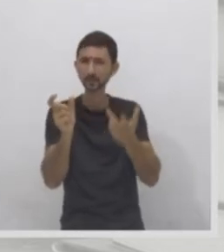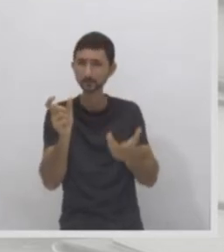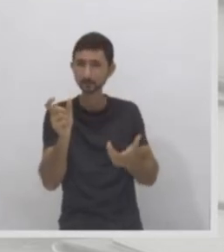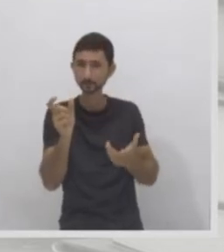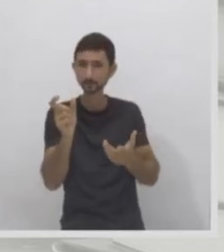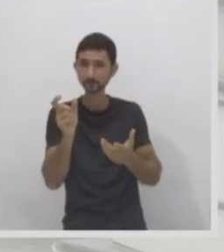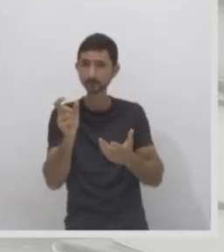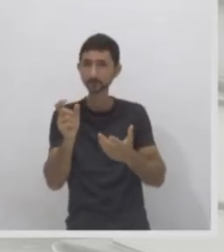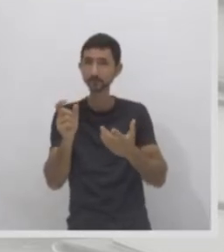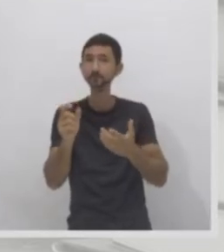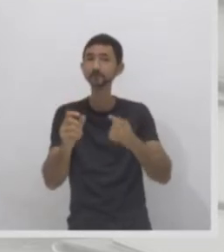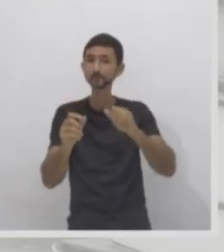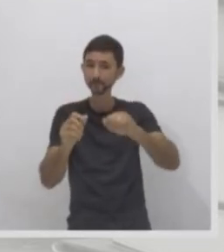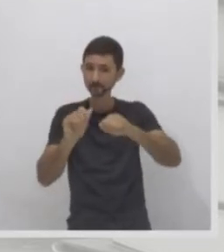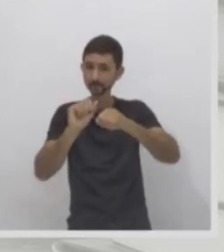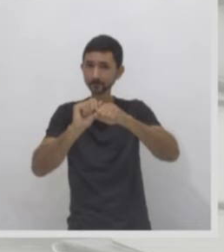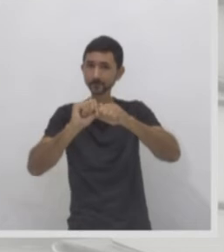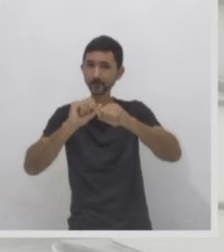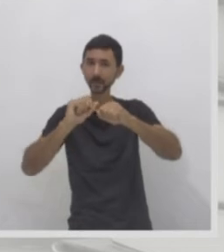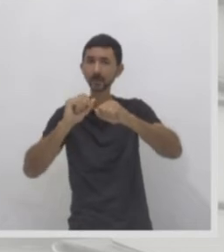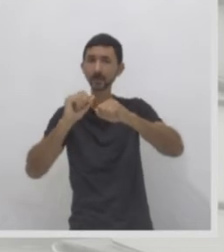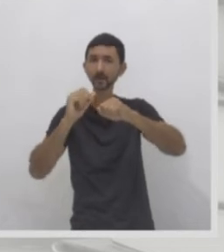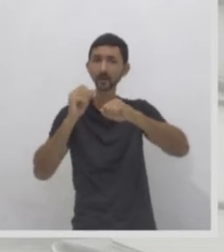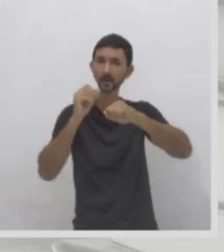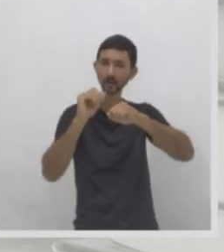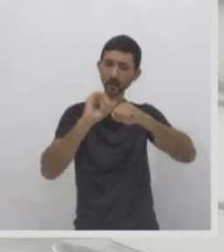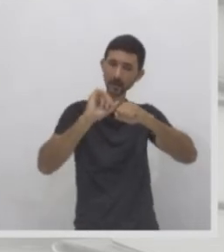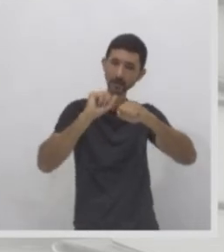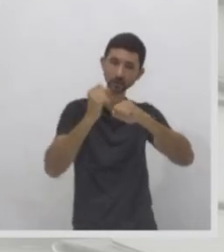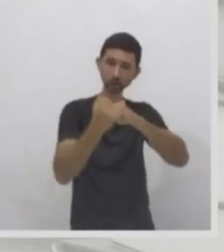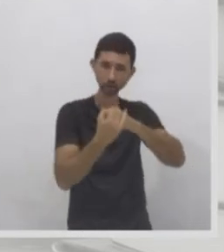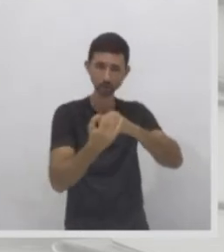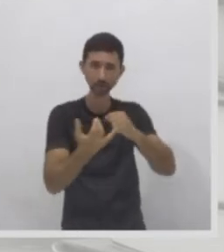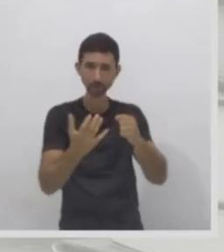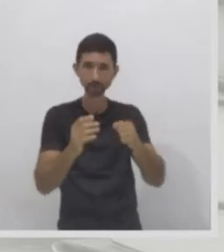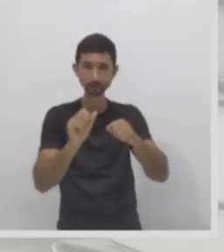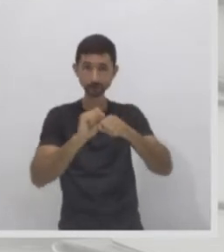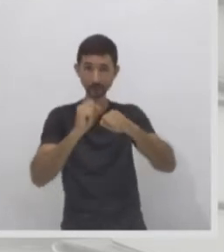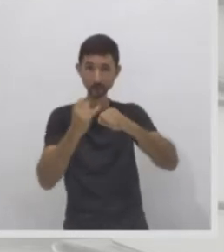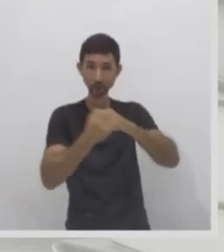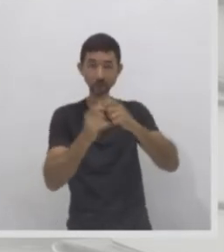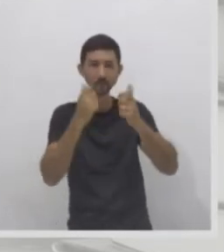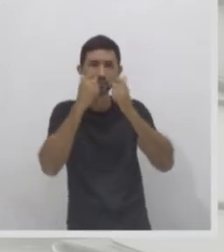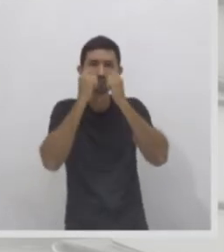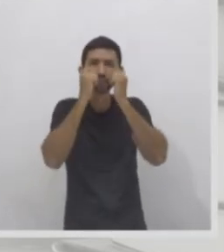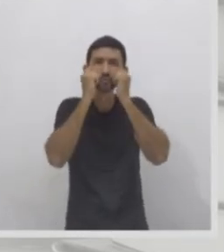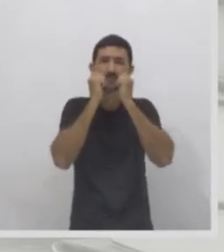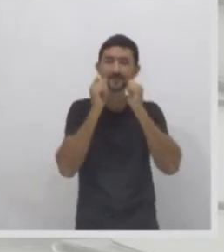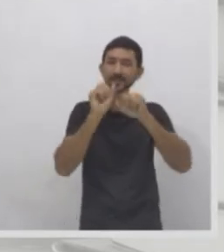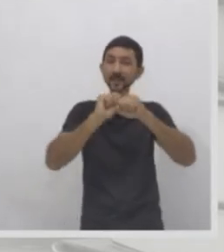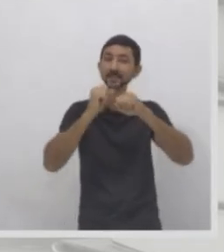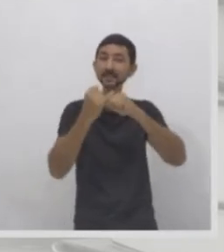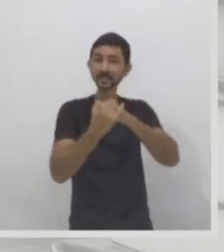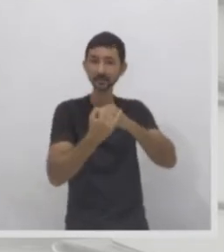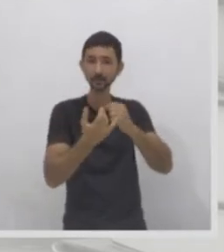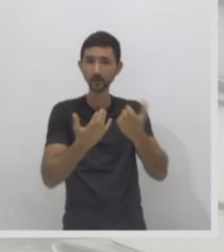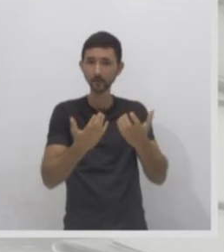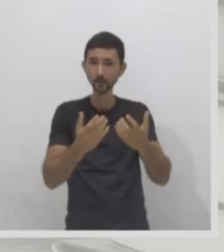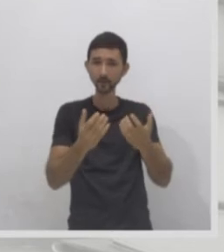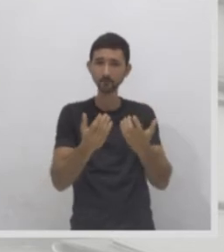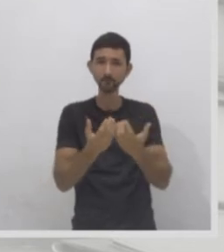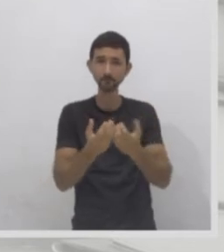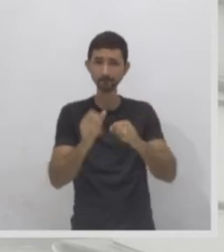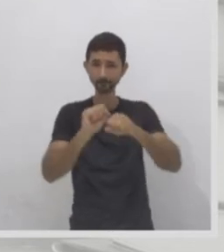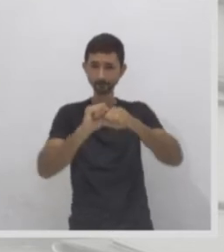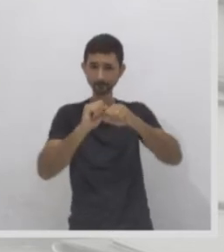de adjetivo. Como é que eu chamo essa palavra no caso da função sintática que ela está exercendo aí? Eu chamo